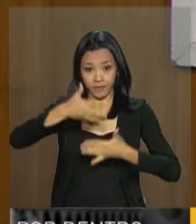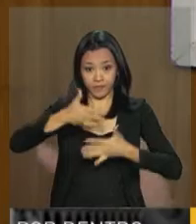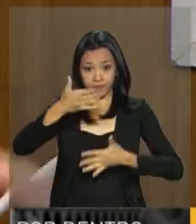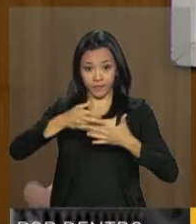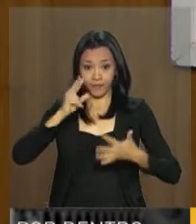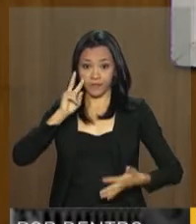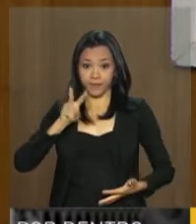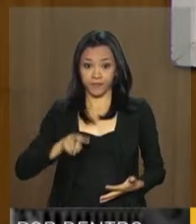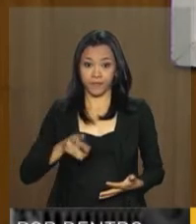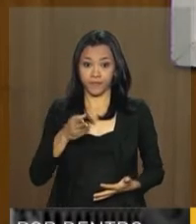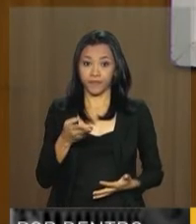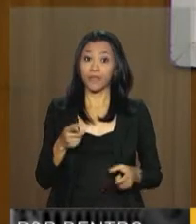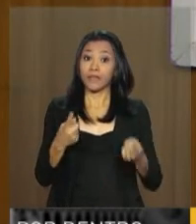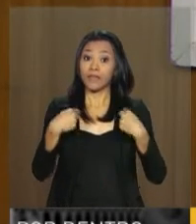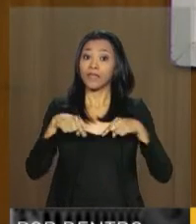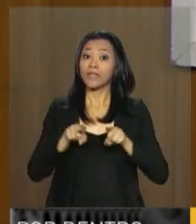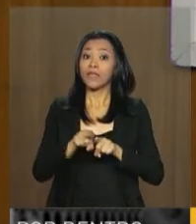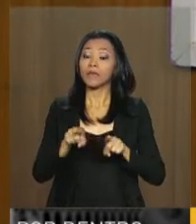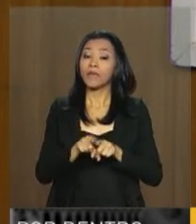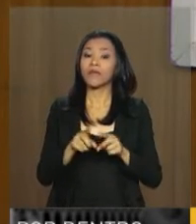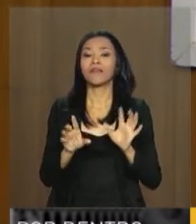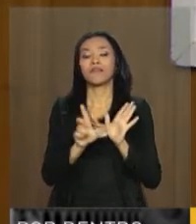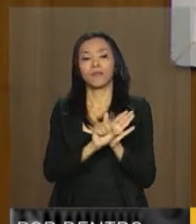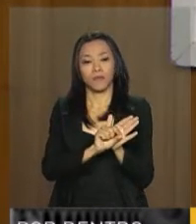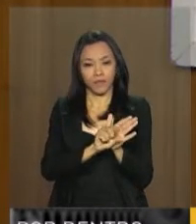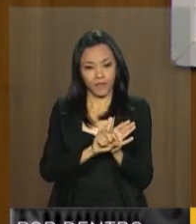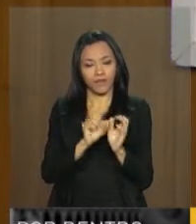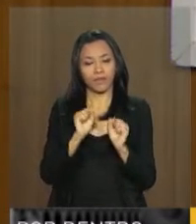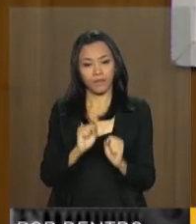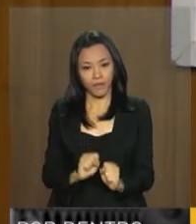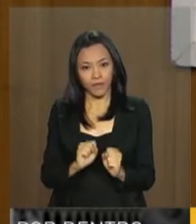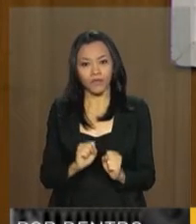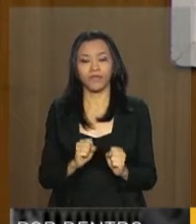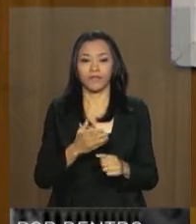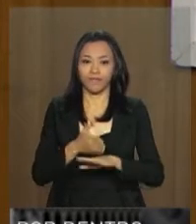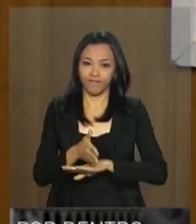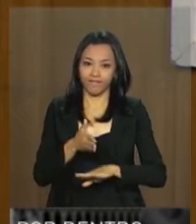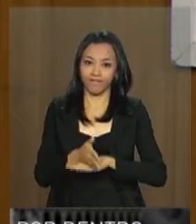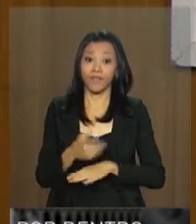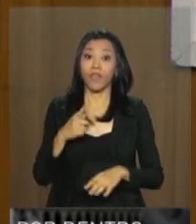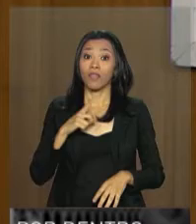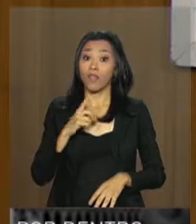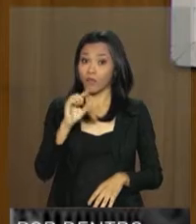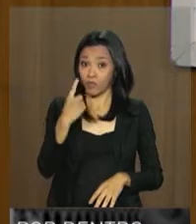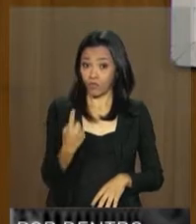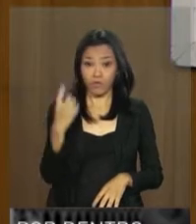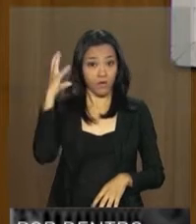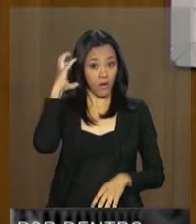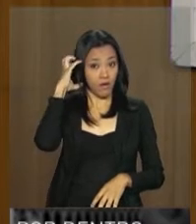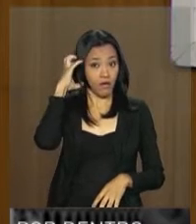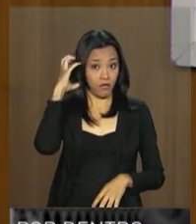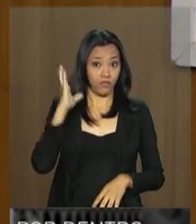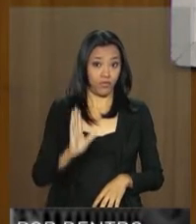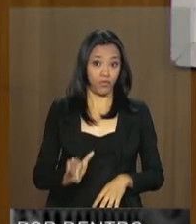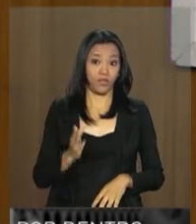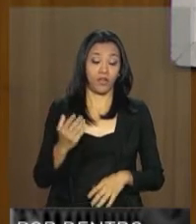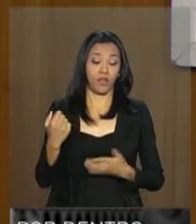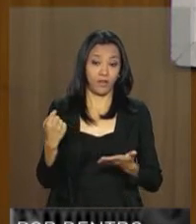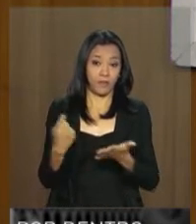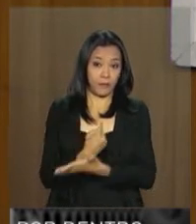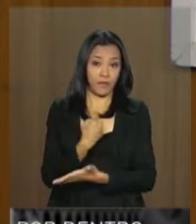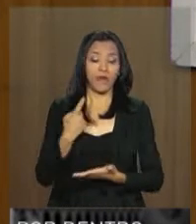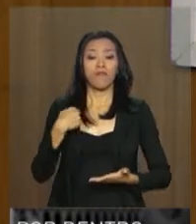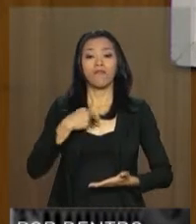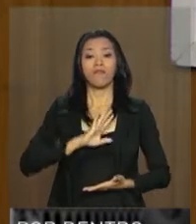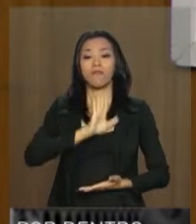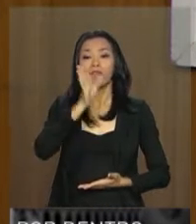palácio do planalto também pelo twitter no arroba planalto o ministro a gente já tem a nossa primeira emissora na linha a gente vai até belo